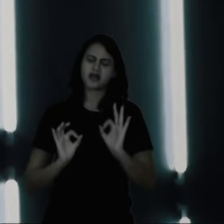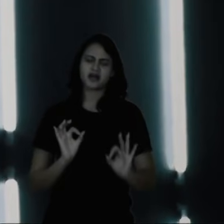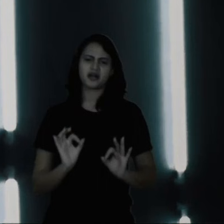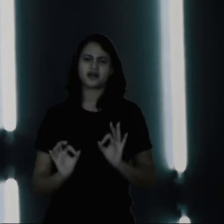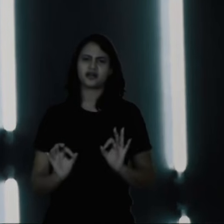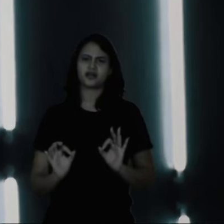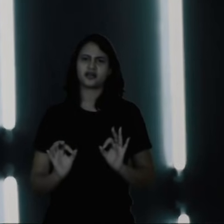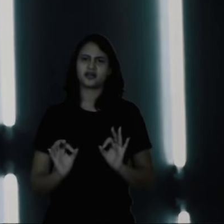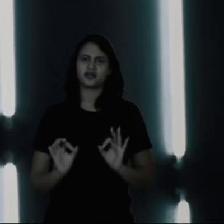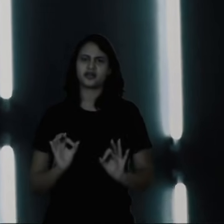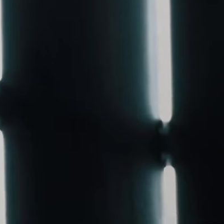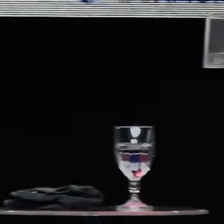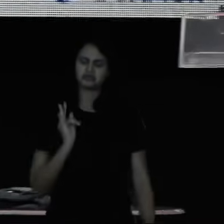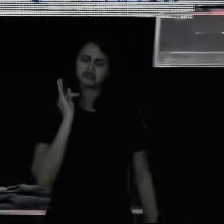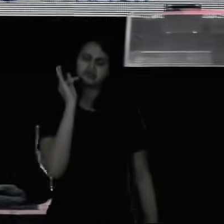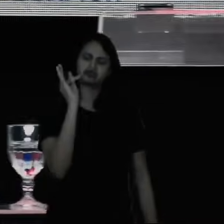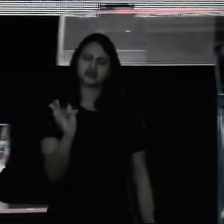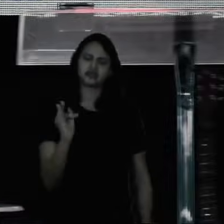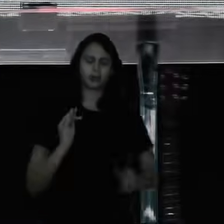vida.